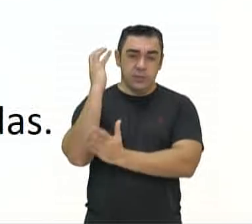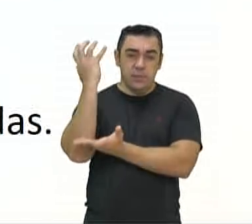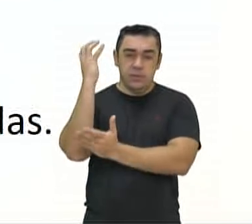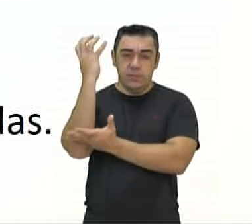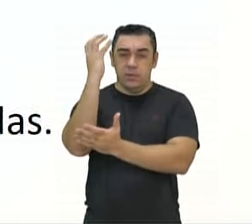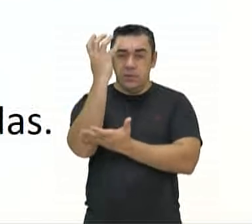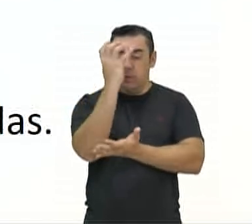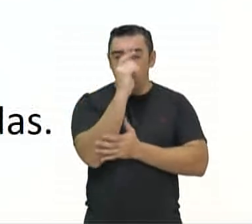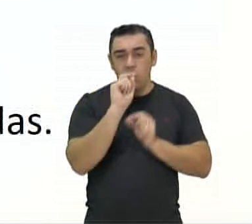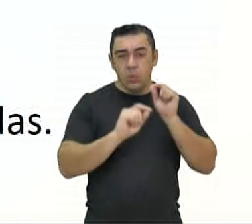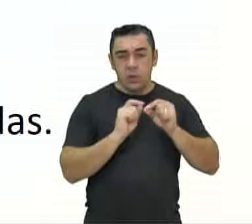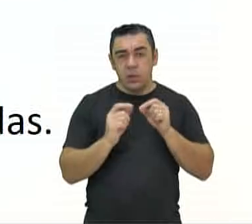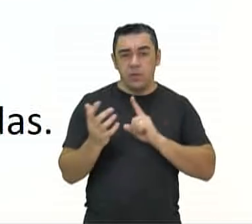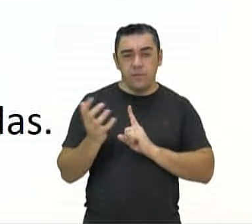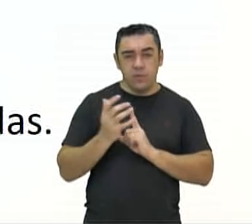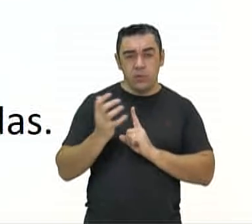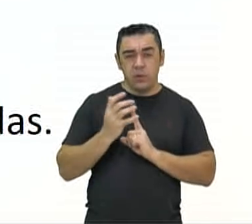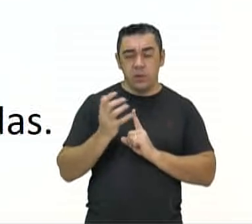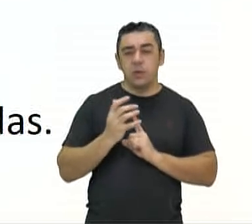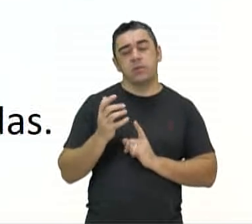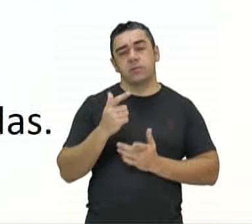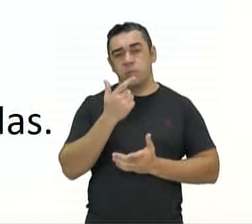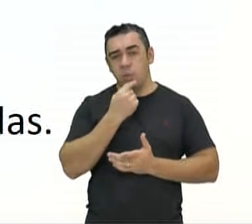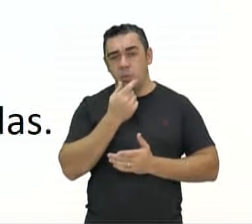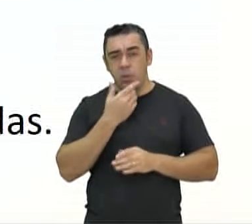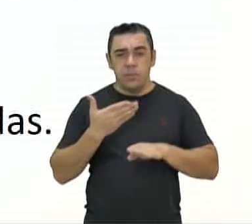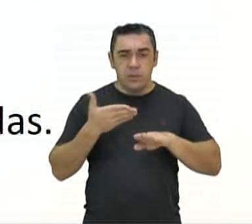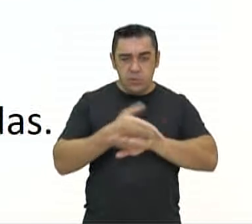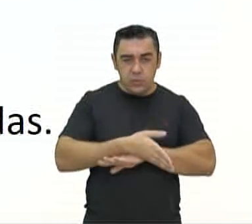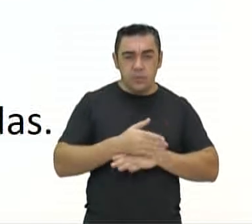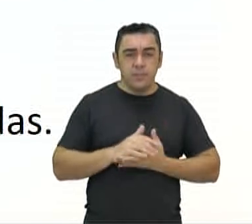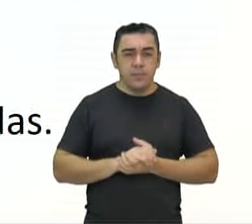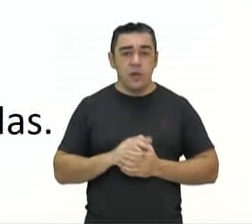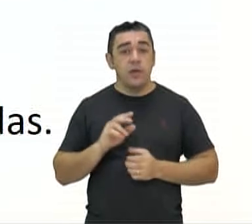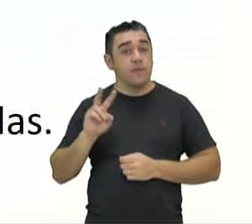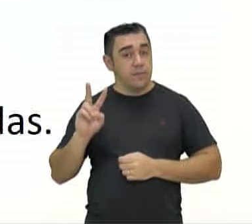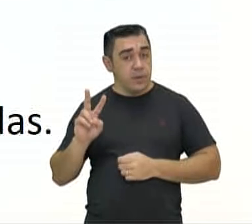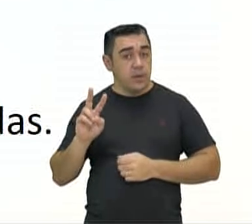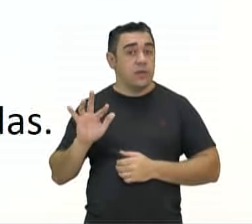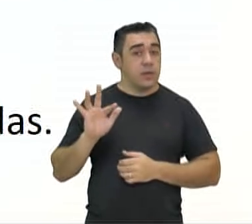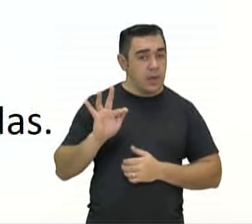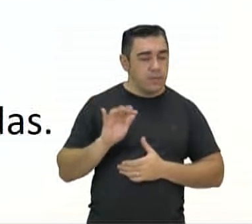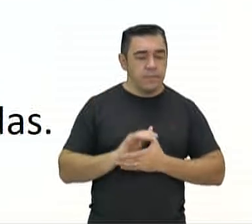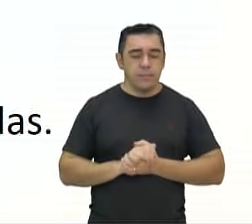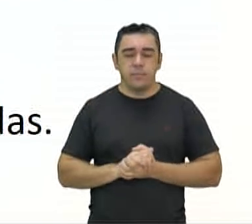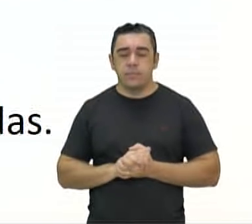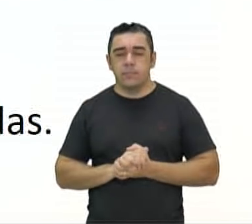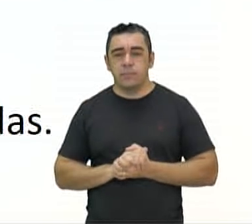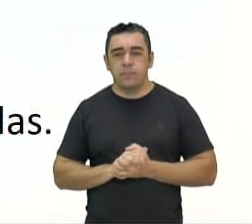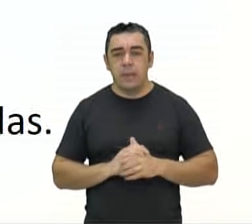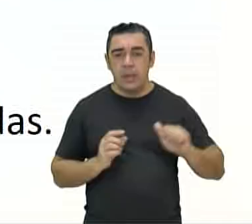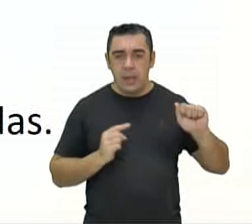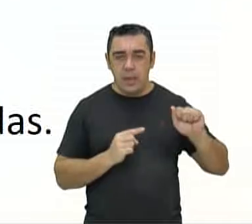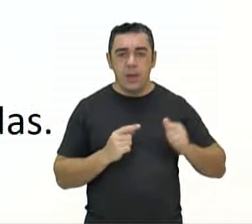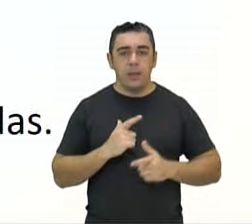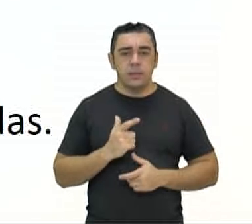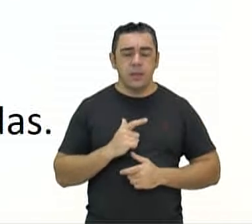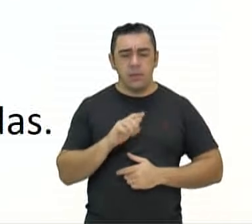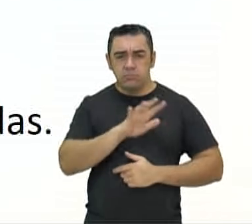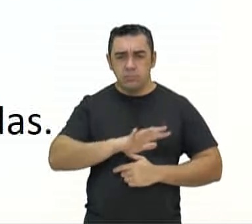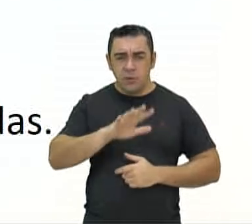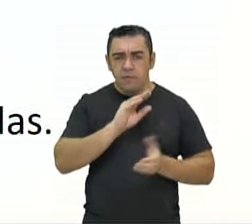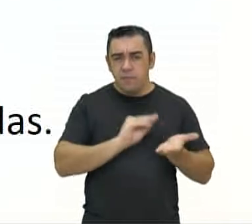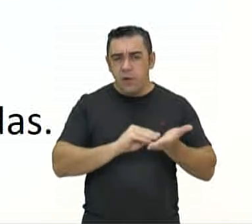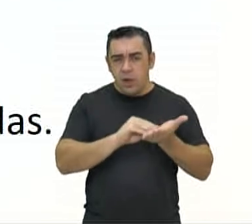interferência antrópica na América do Norte, marque V para verdadeira e F para falsa. Letra A. As áreas de vazios demográficos,